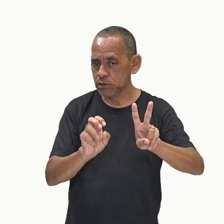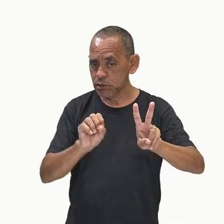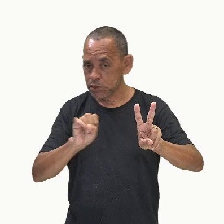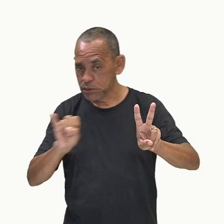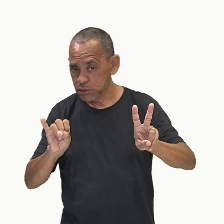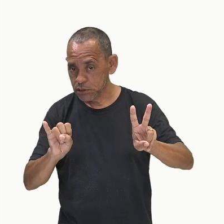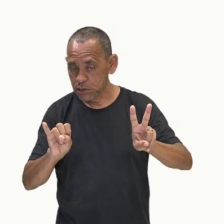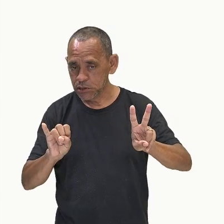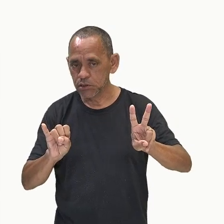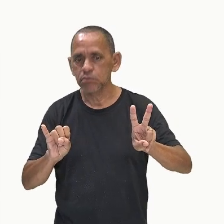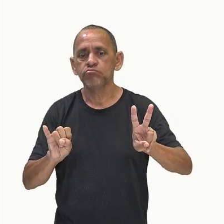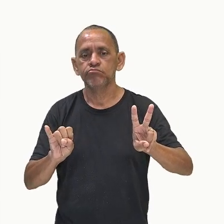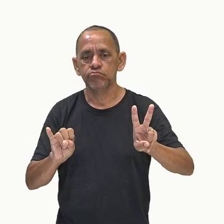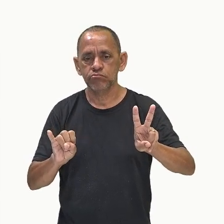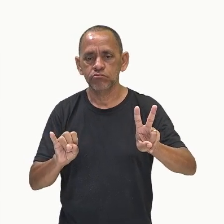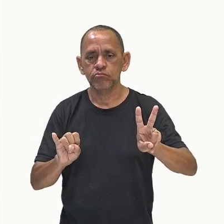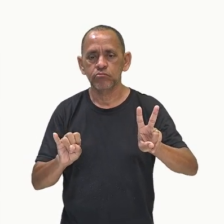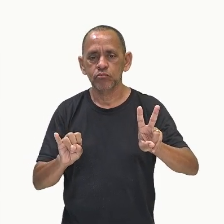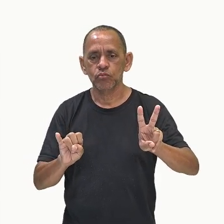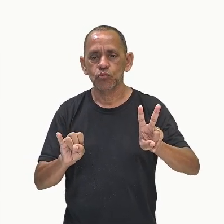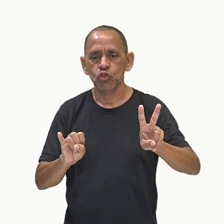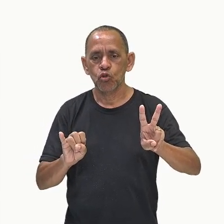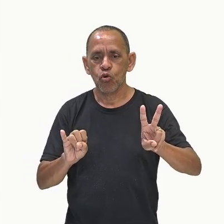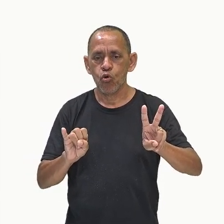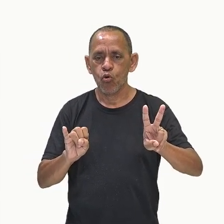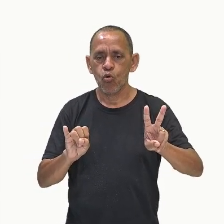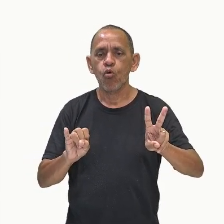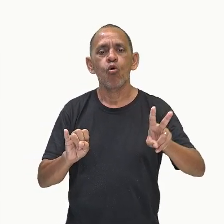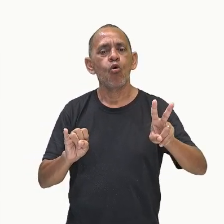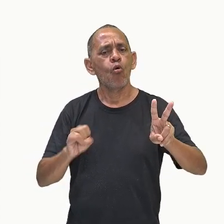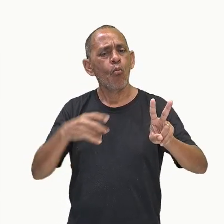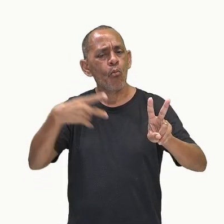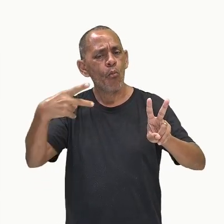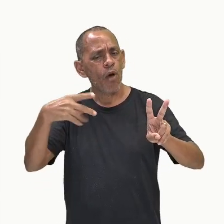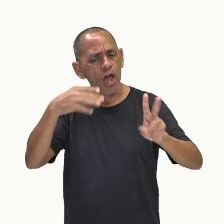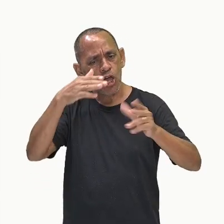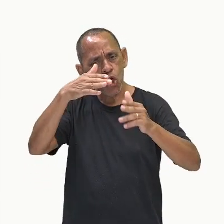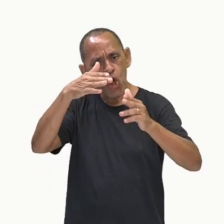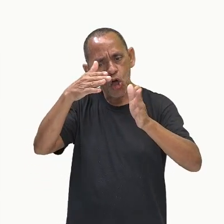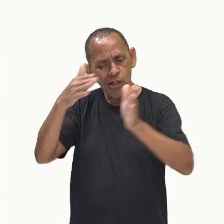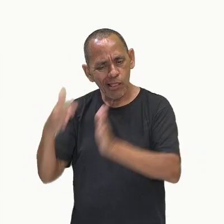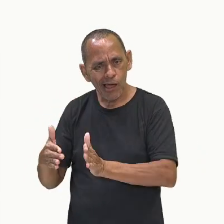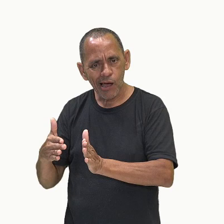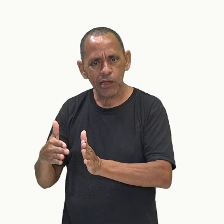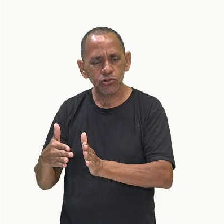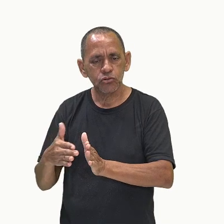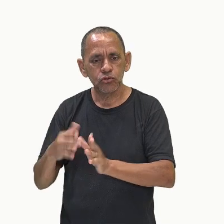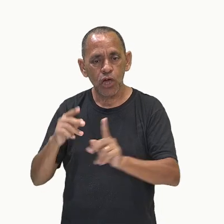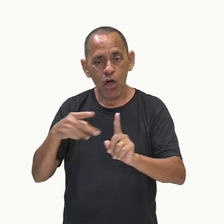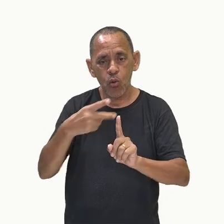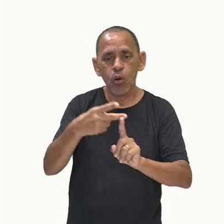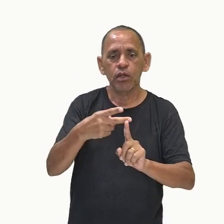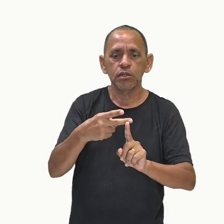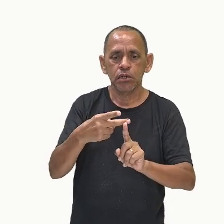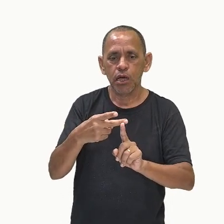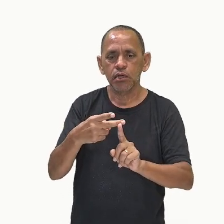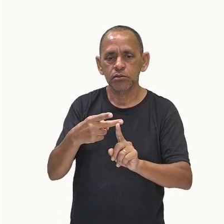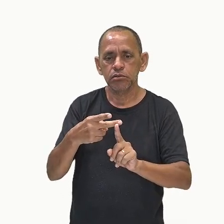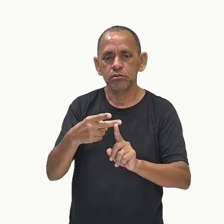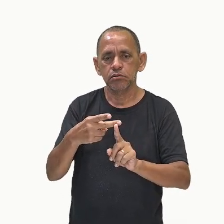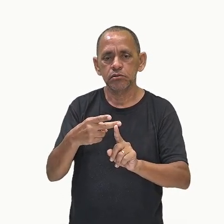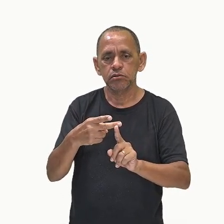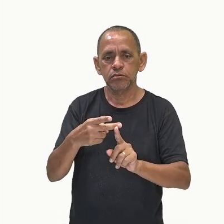ao quadrado for menor que a soma dos outros dois ao quadrado, se isso acontecer, ele é o quê?